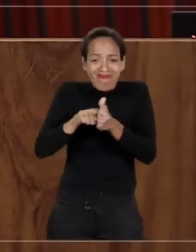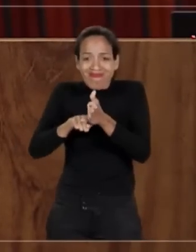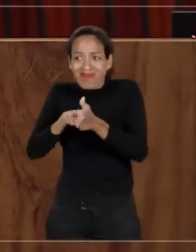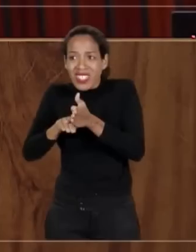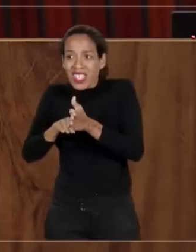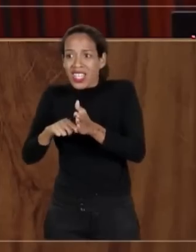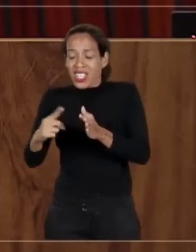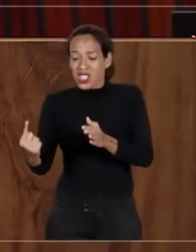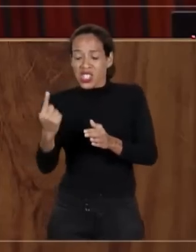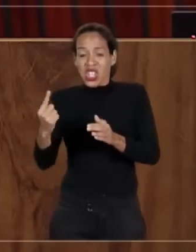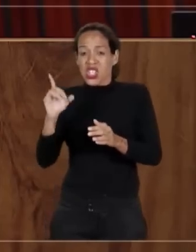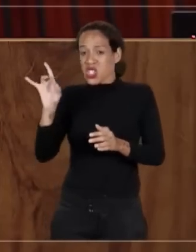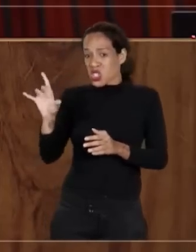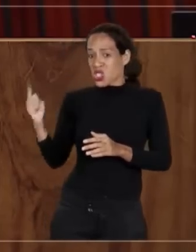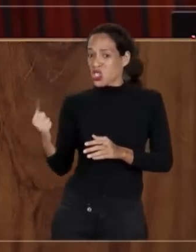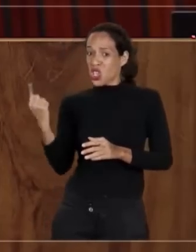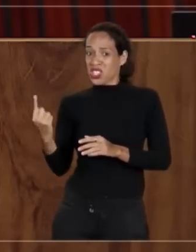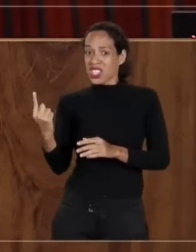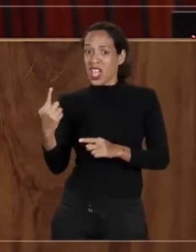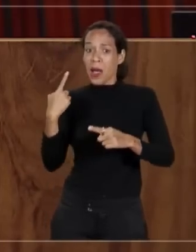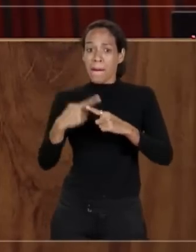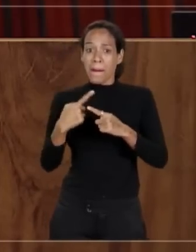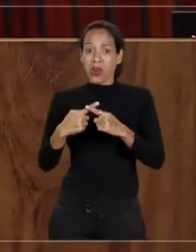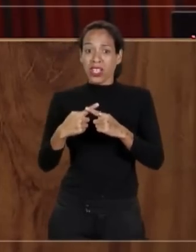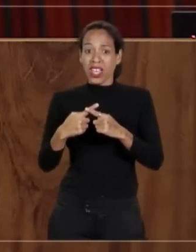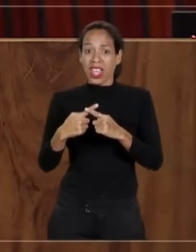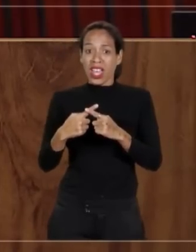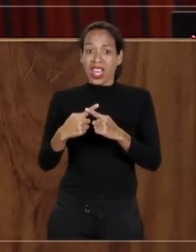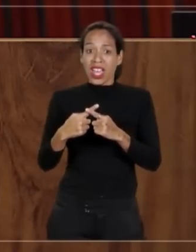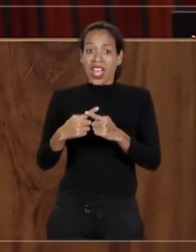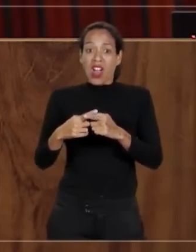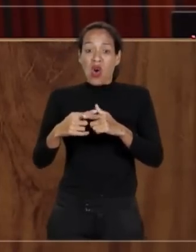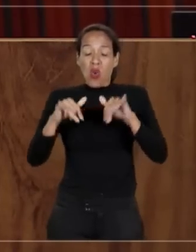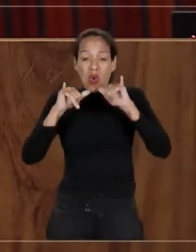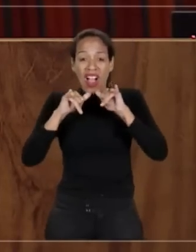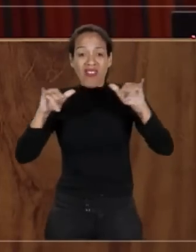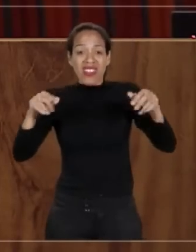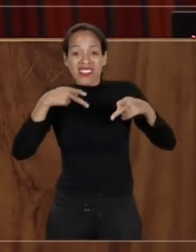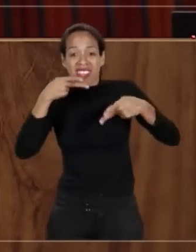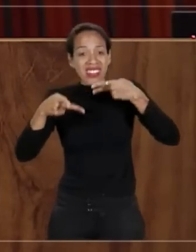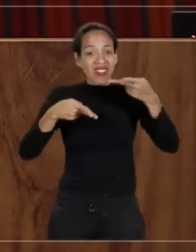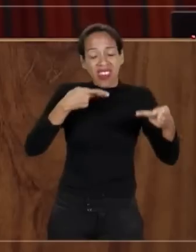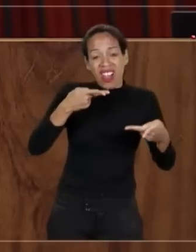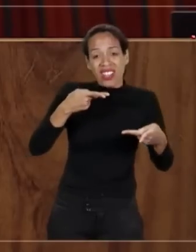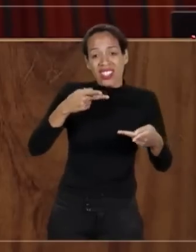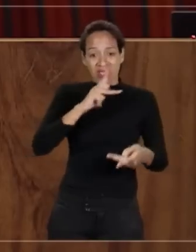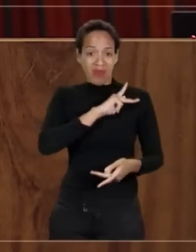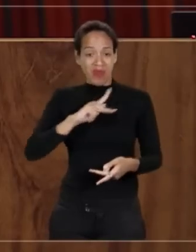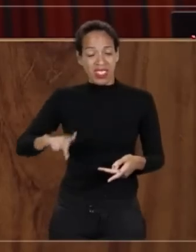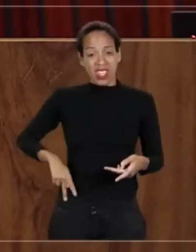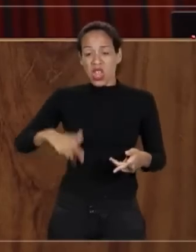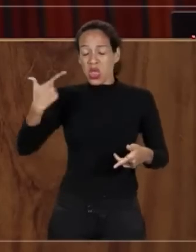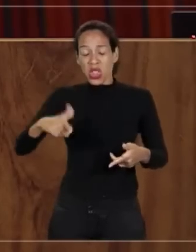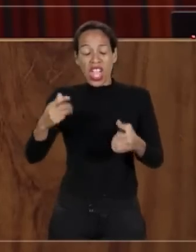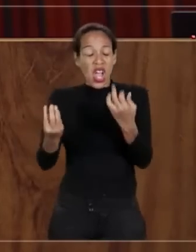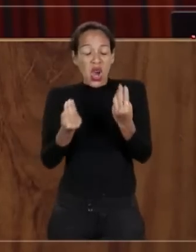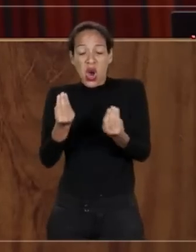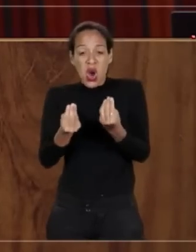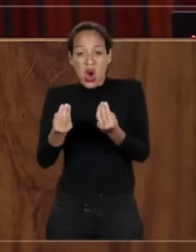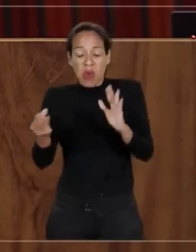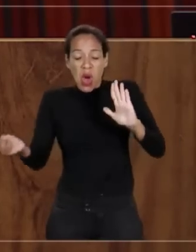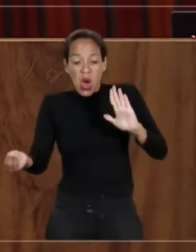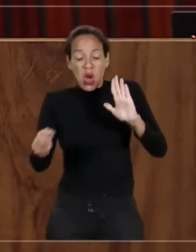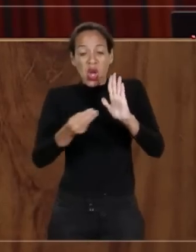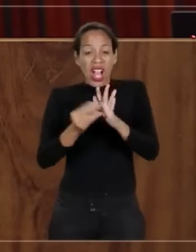isolada, sobretudo em relação ao discurso do primeiro investigado. Ocorre que não há como dissociar os fatos